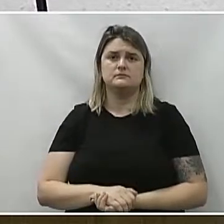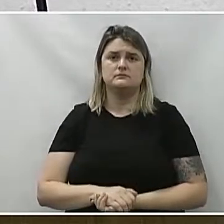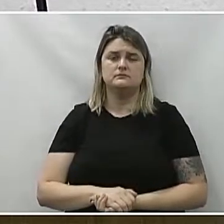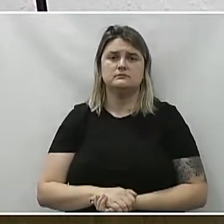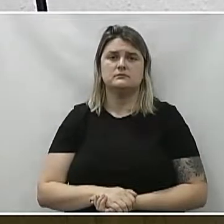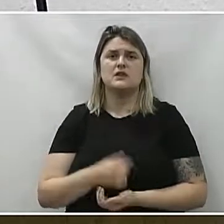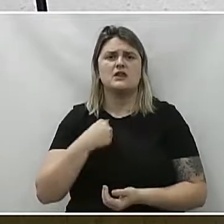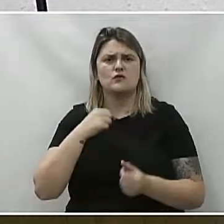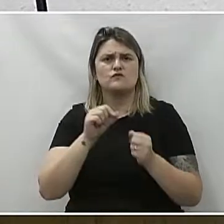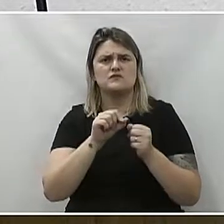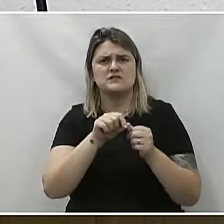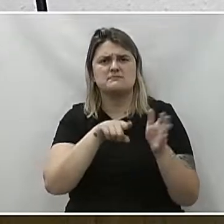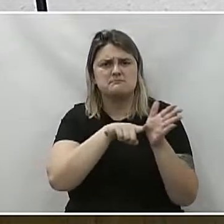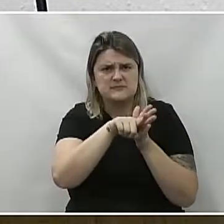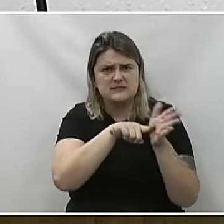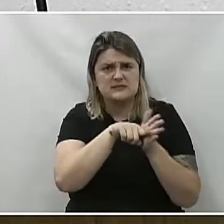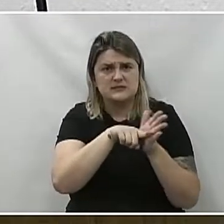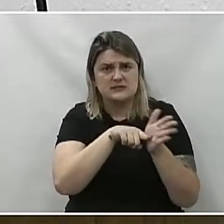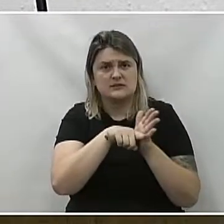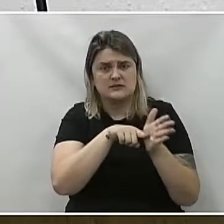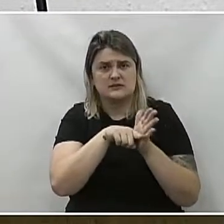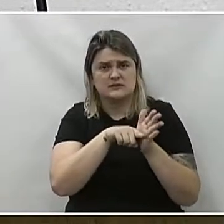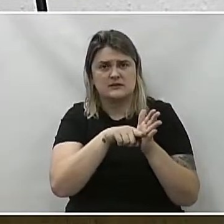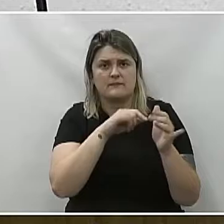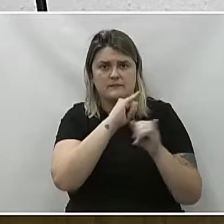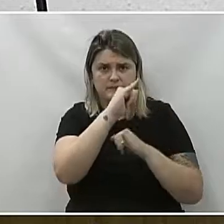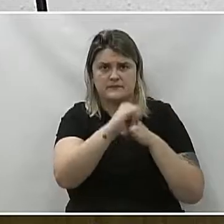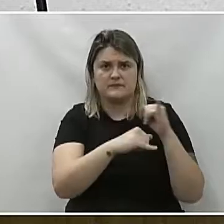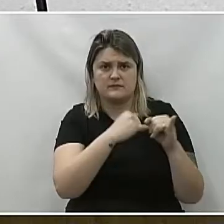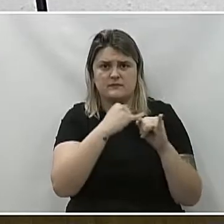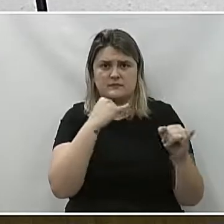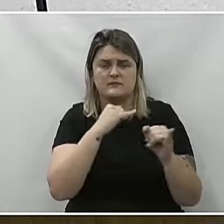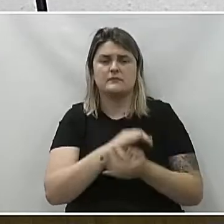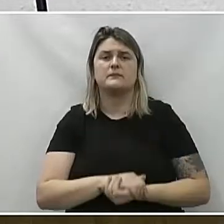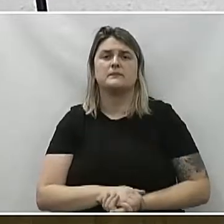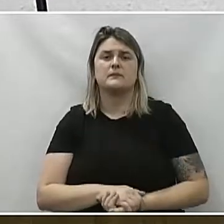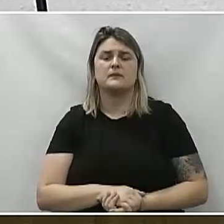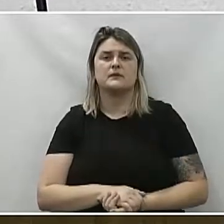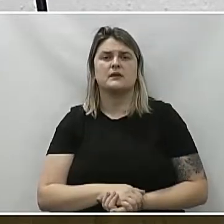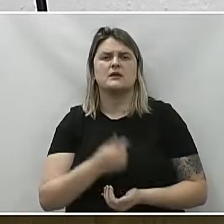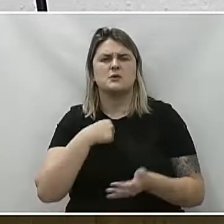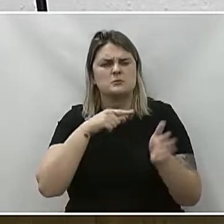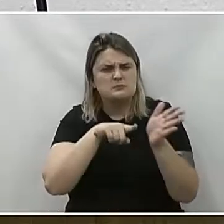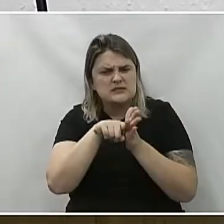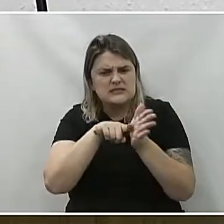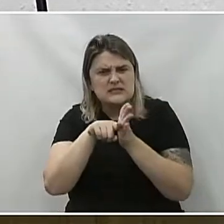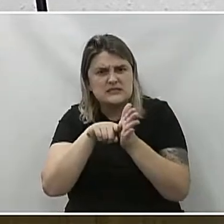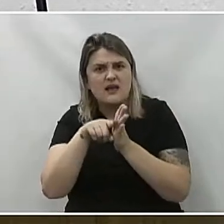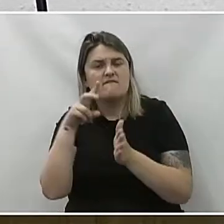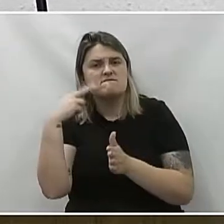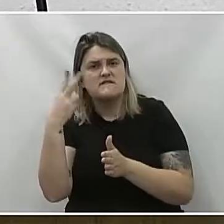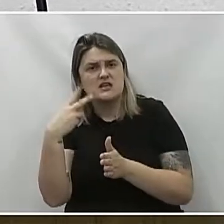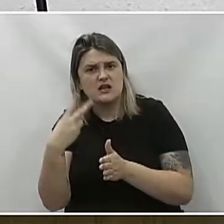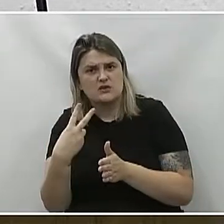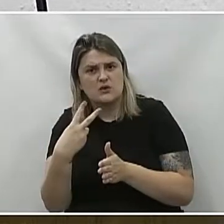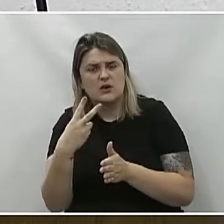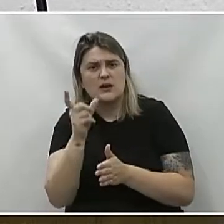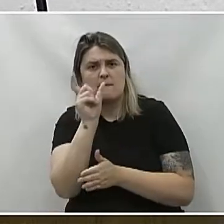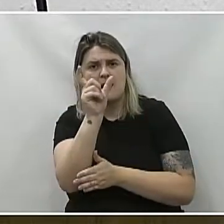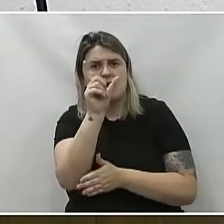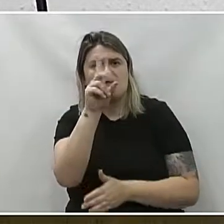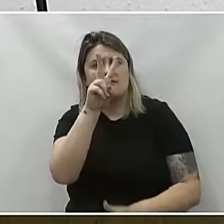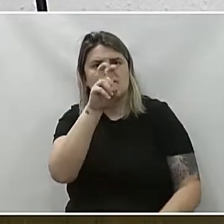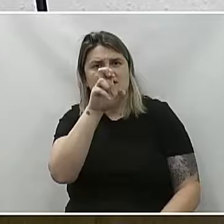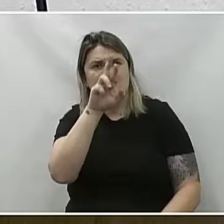eu fiz uma pesquisa, gente, na internet, e eu pesquisei que vereador vem do verbo